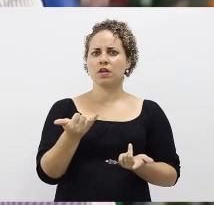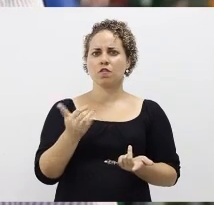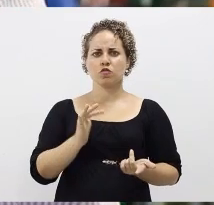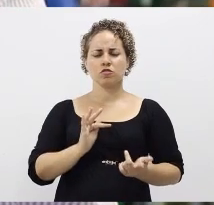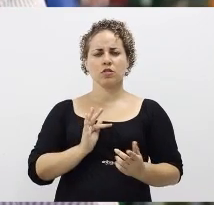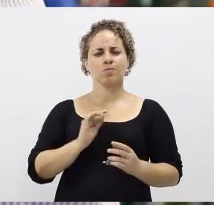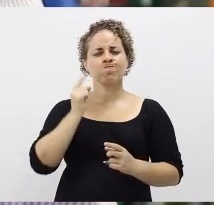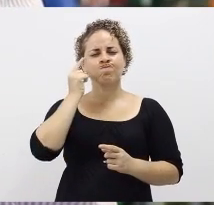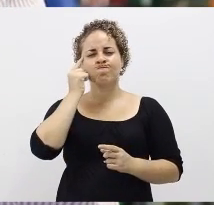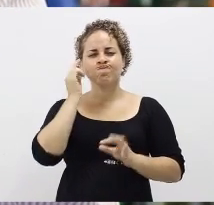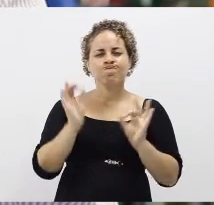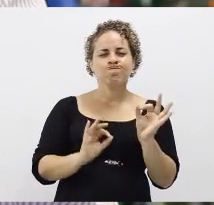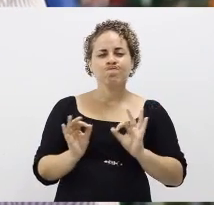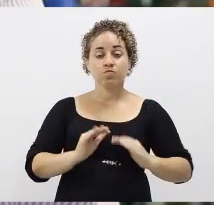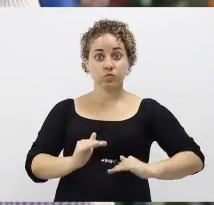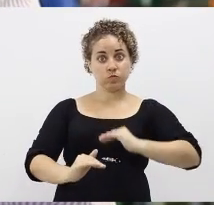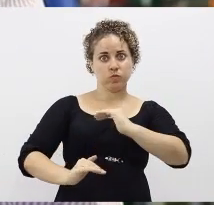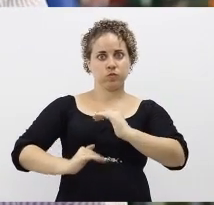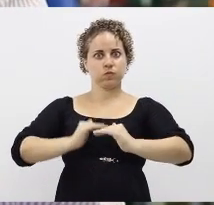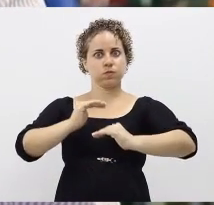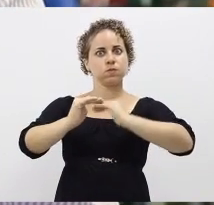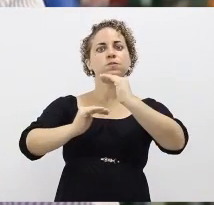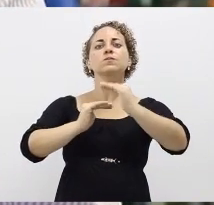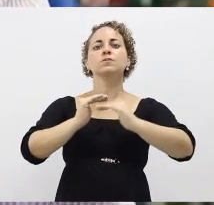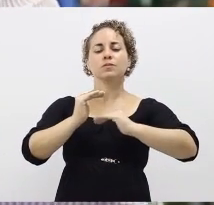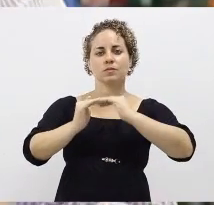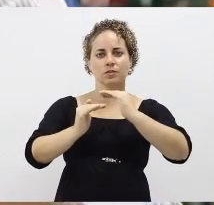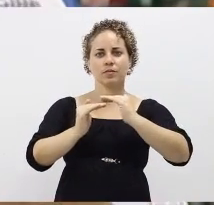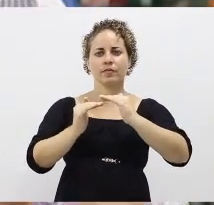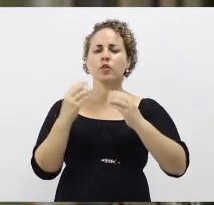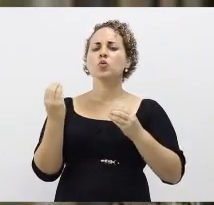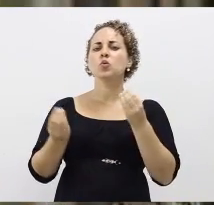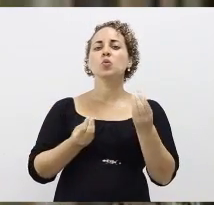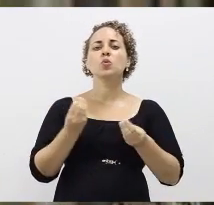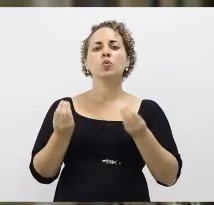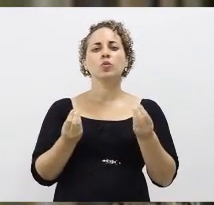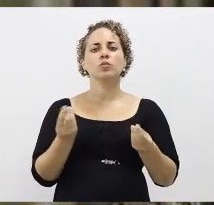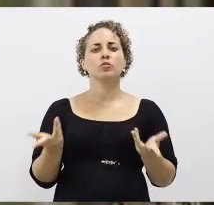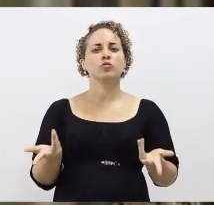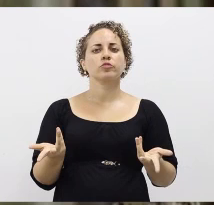crescimento. Como fazer para aproveitar a verticalidade?